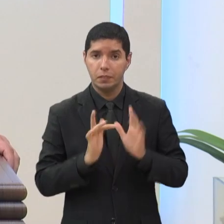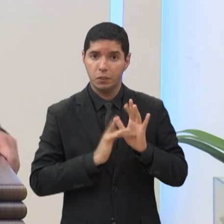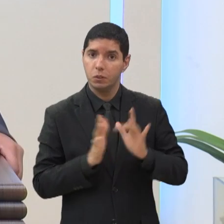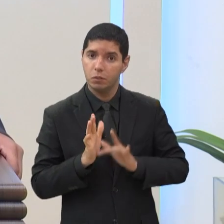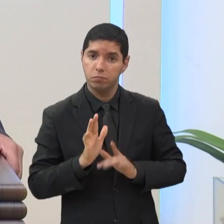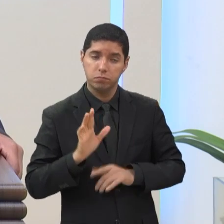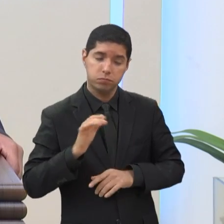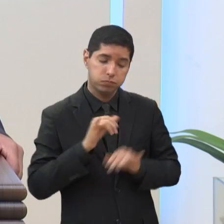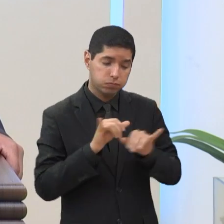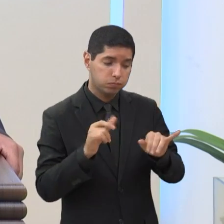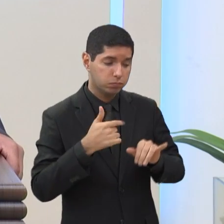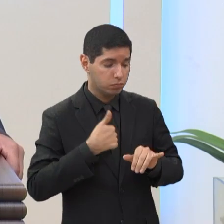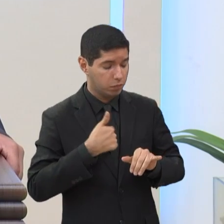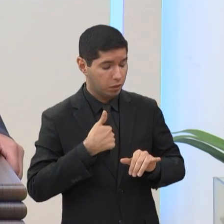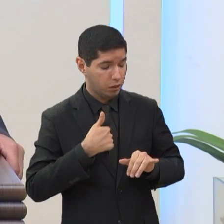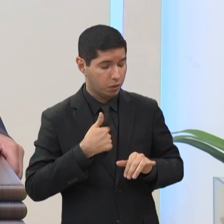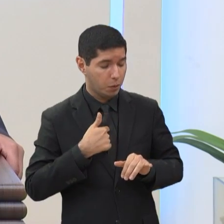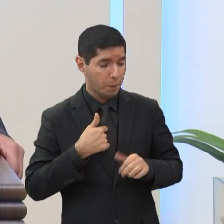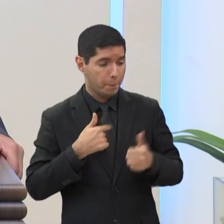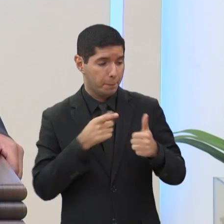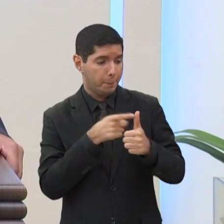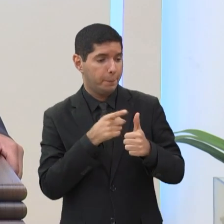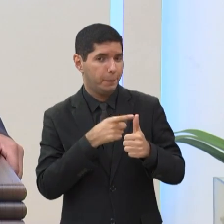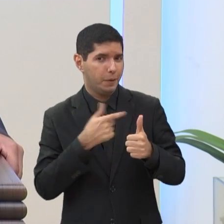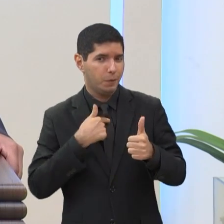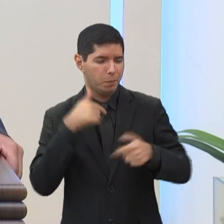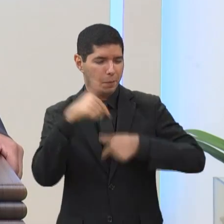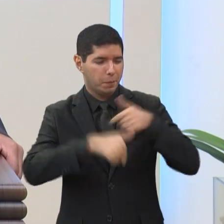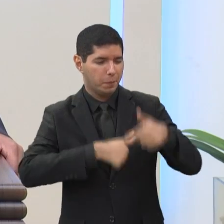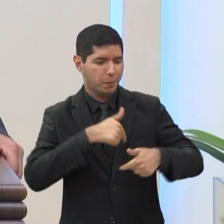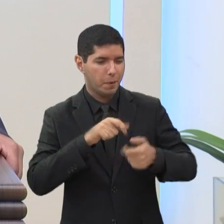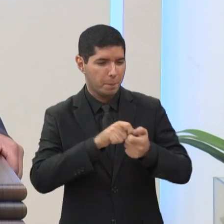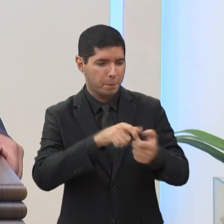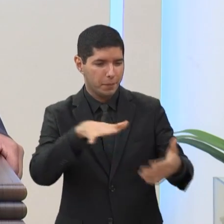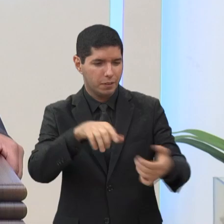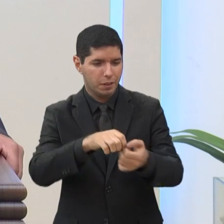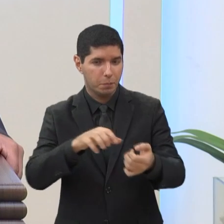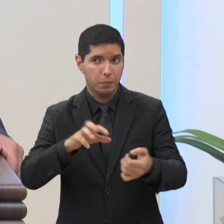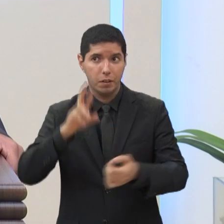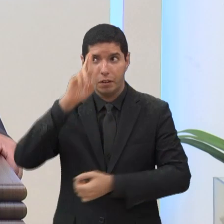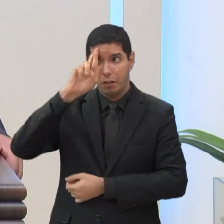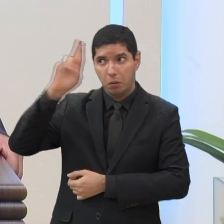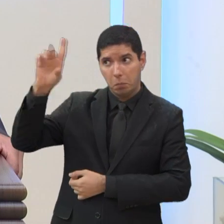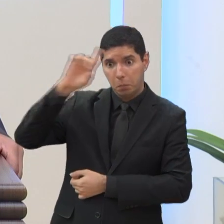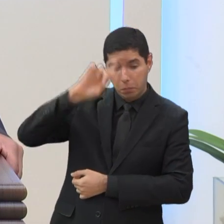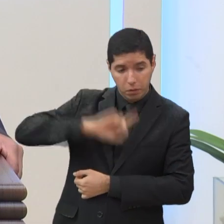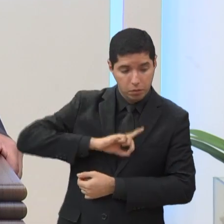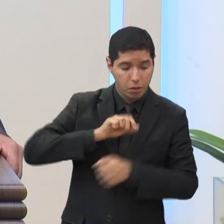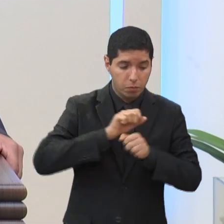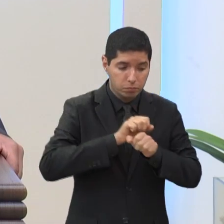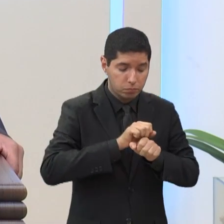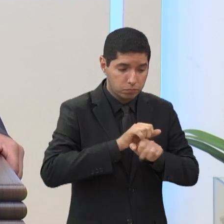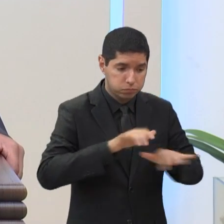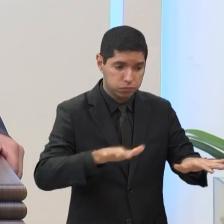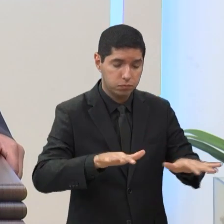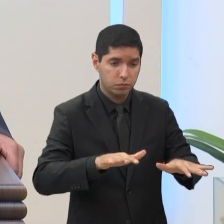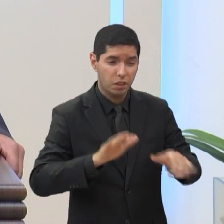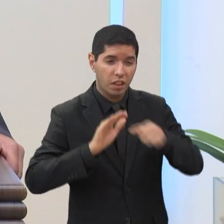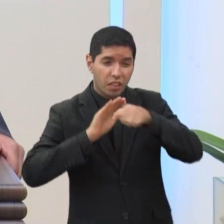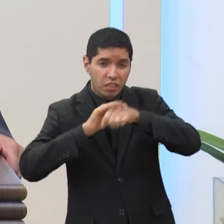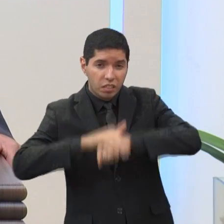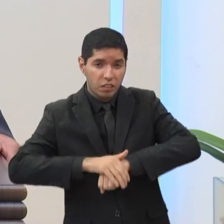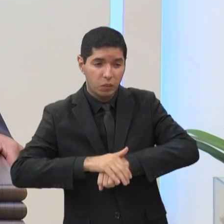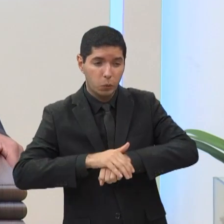as obras daquele que me enviou enquanto é dia. A noite vem, quando ninguém